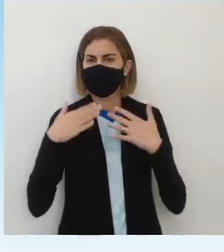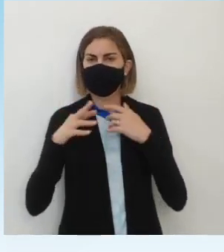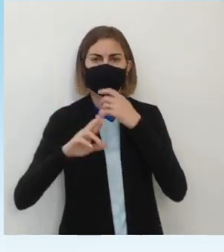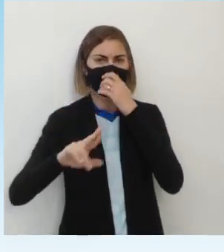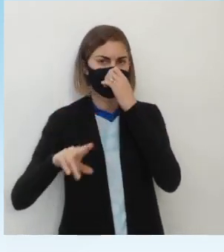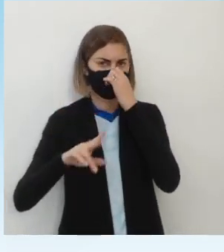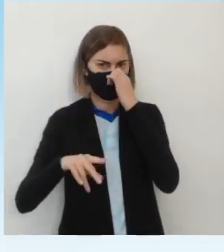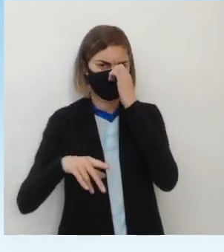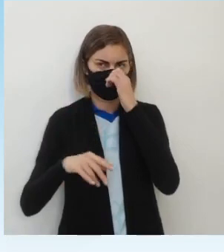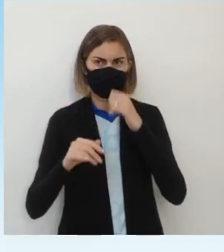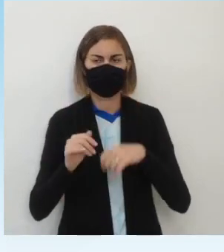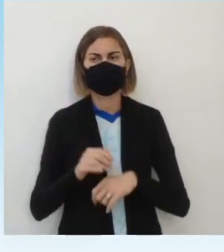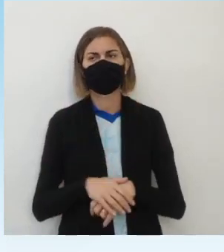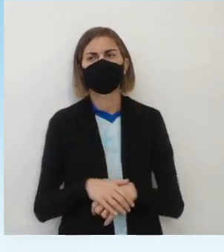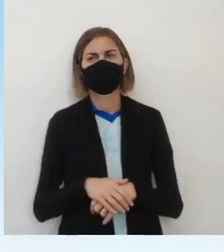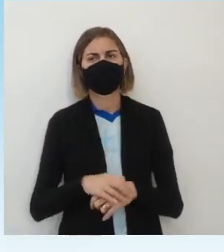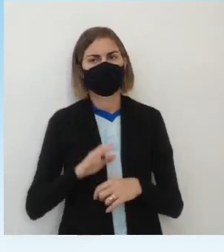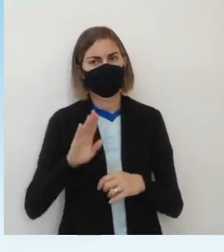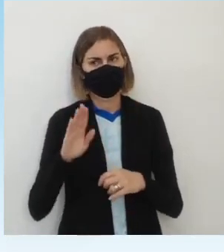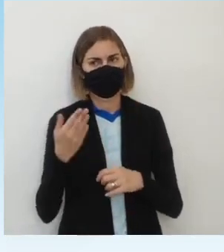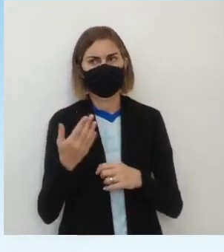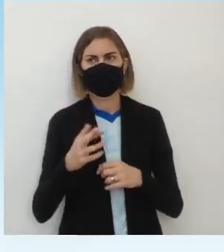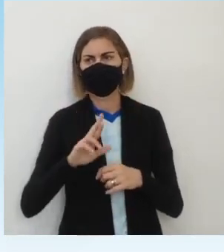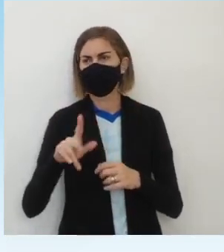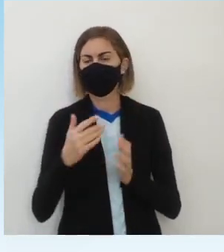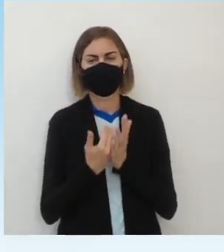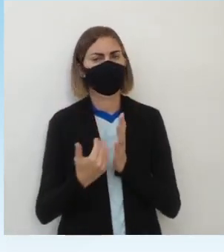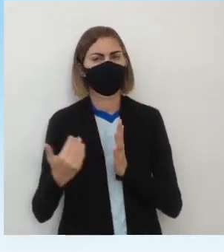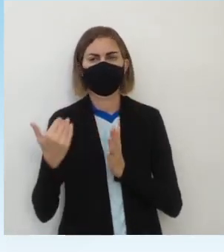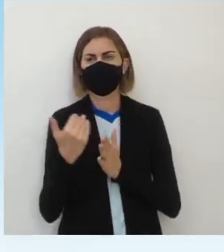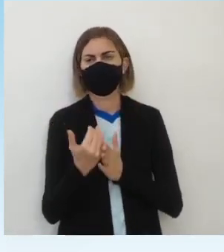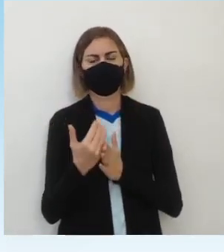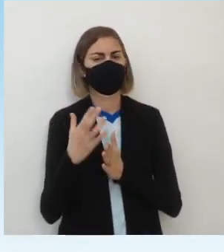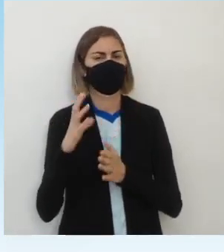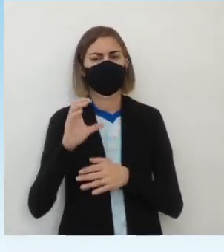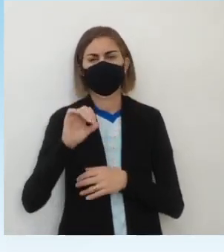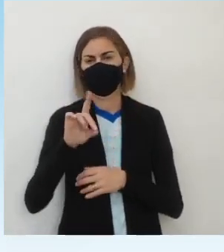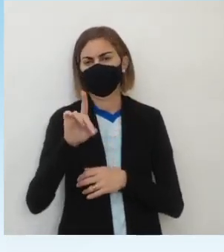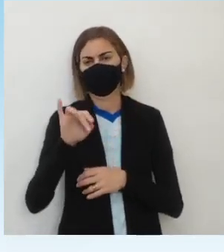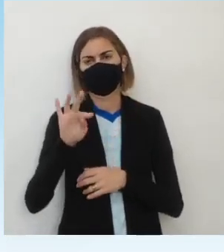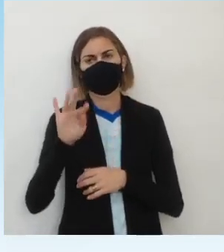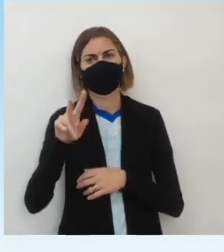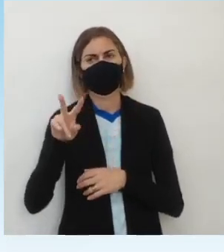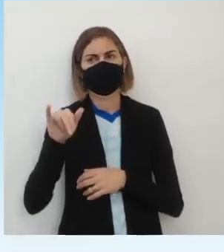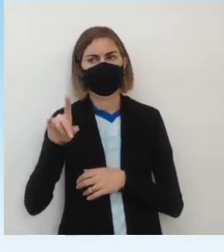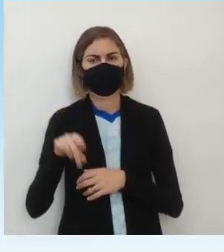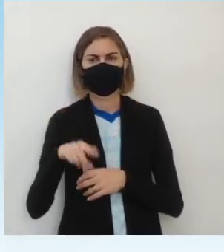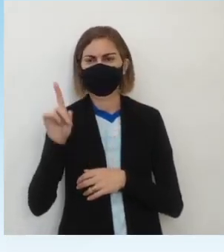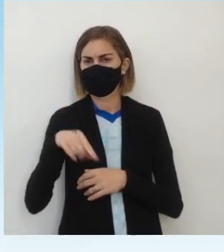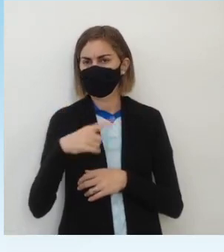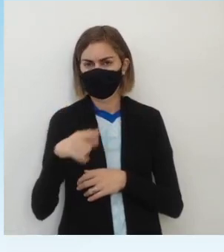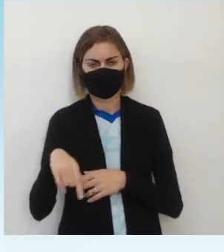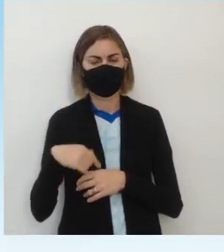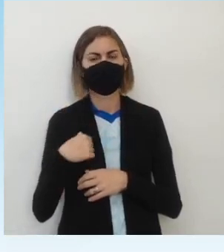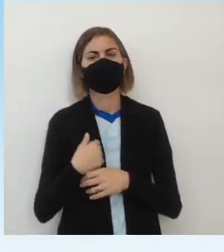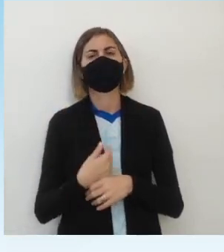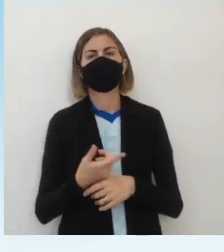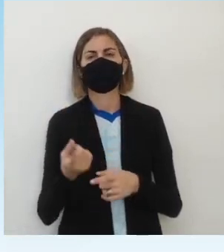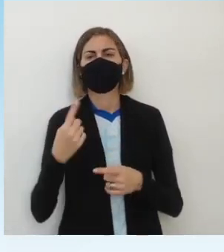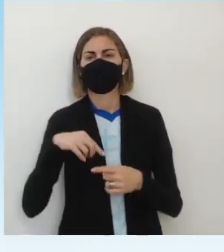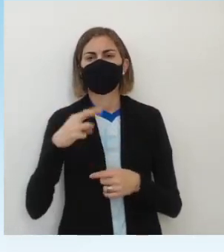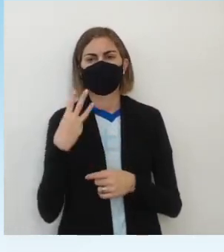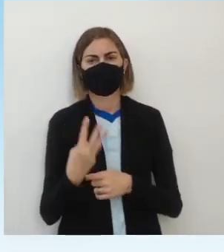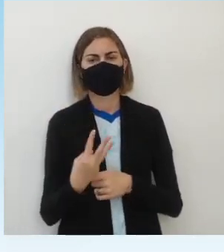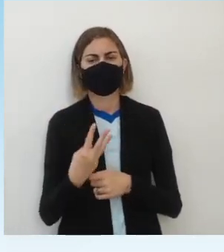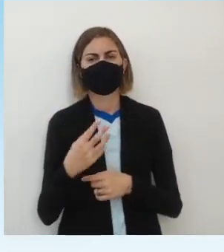não favorece, tá? Então, não aumenta a condutividade de calor. E no